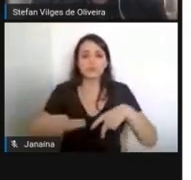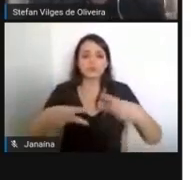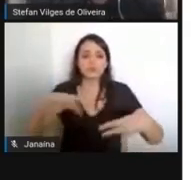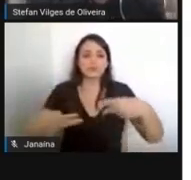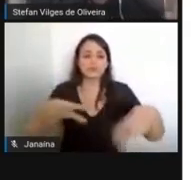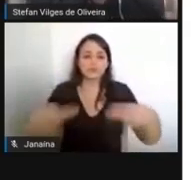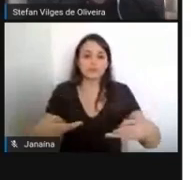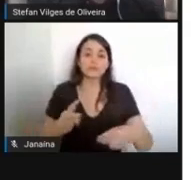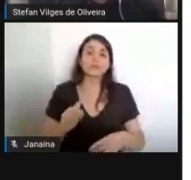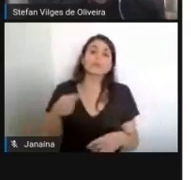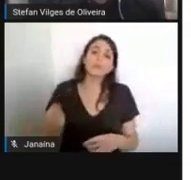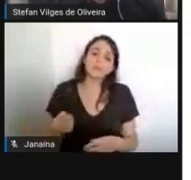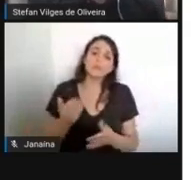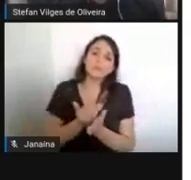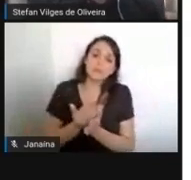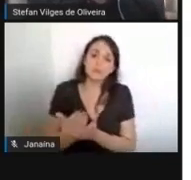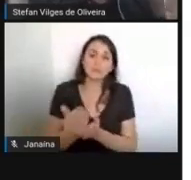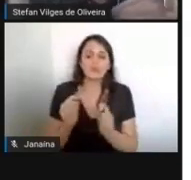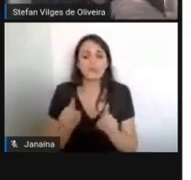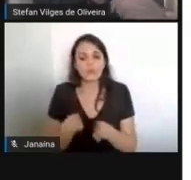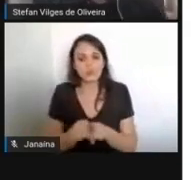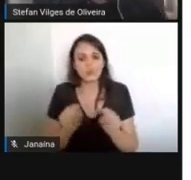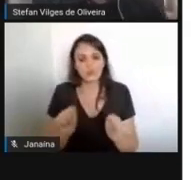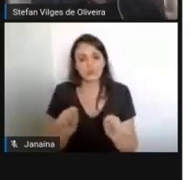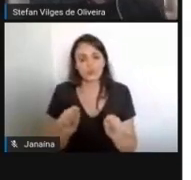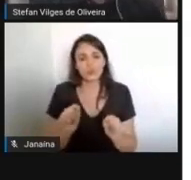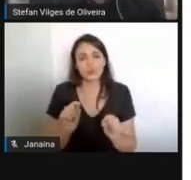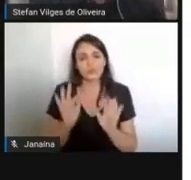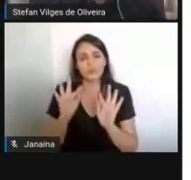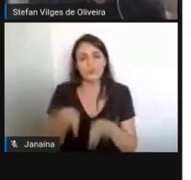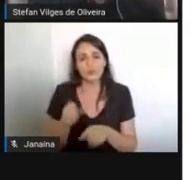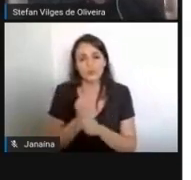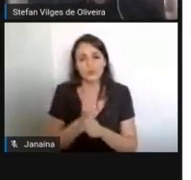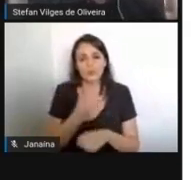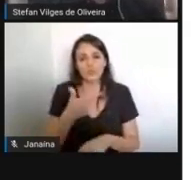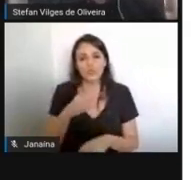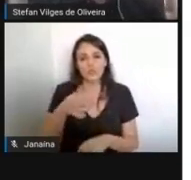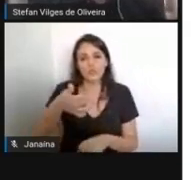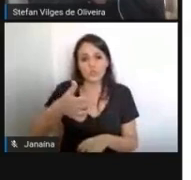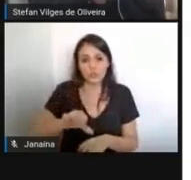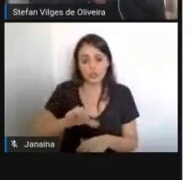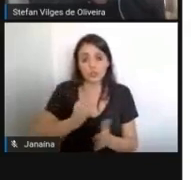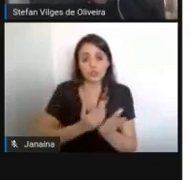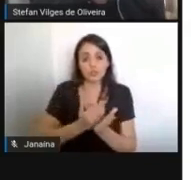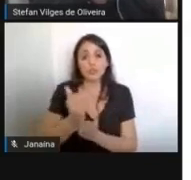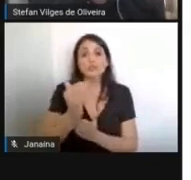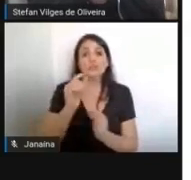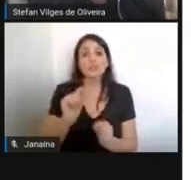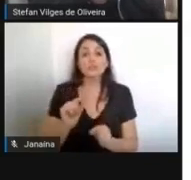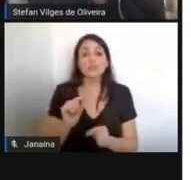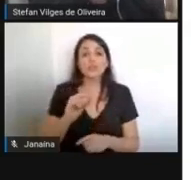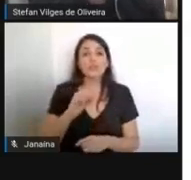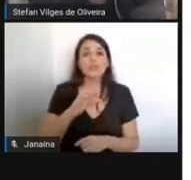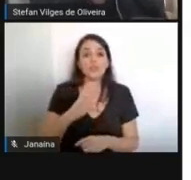surge, né, ainda em meados final de 2019, a Covid-19 na China,